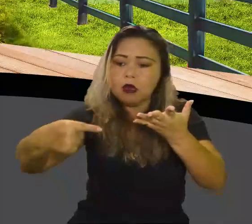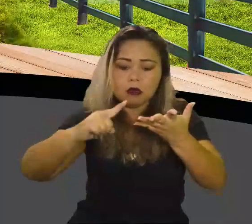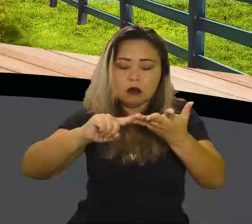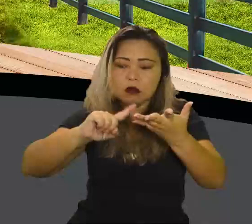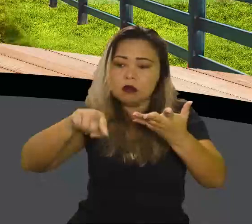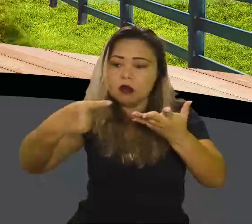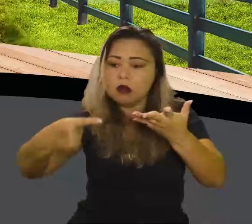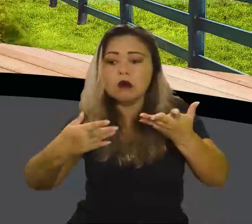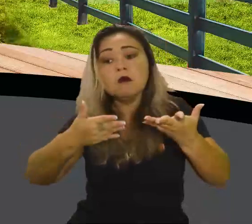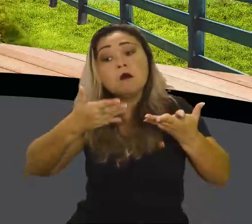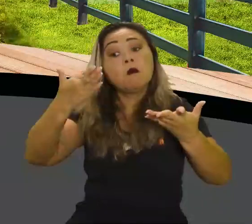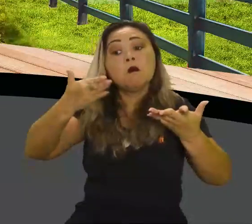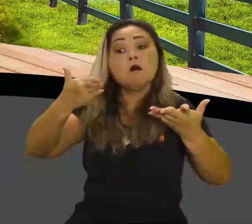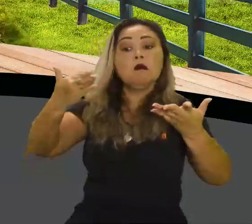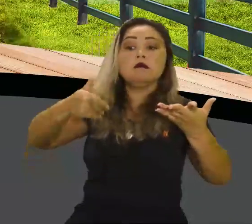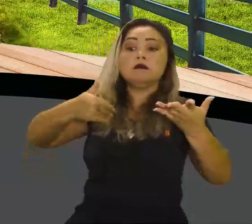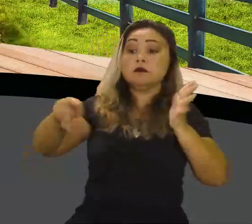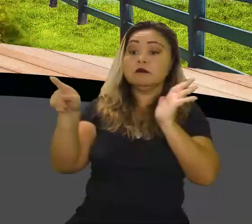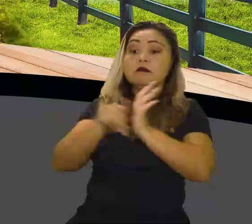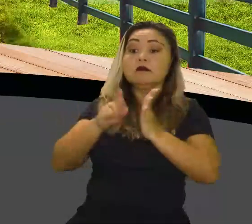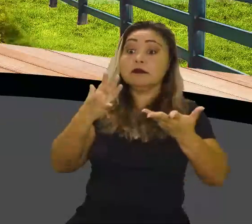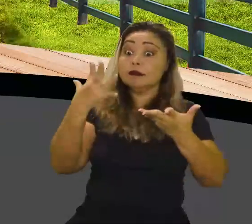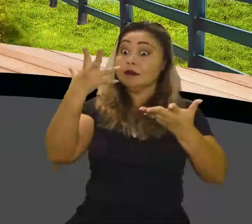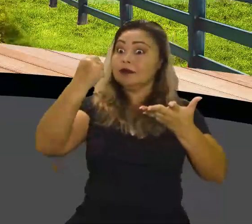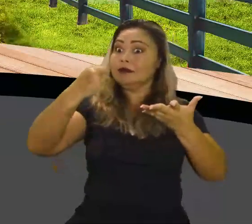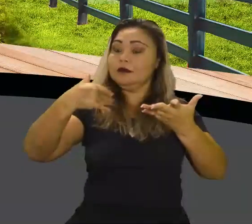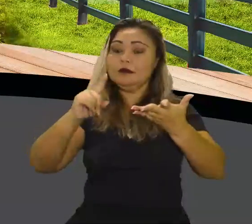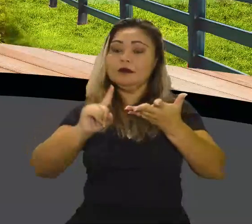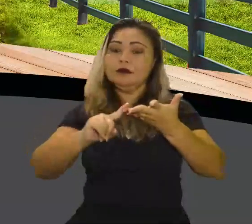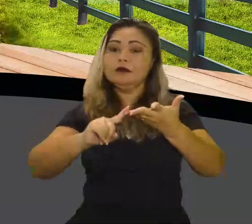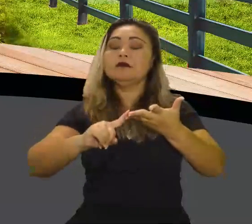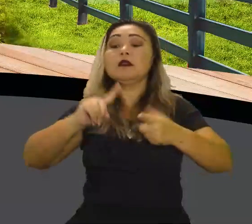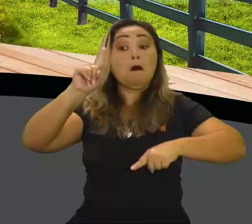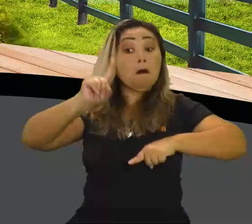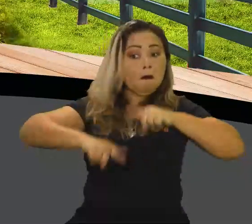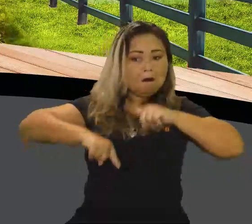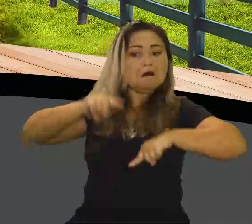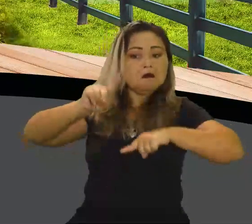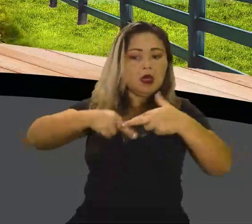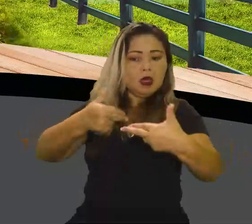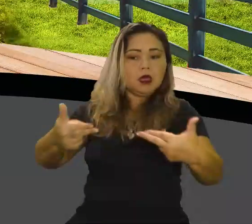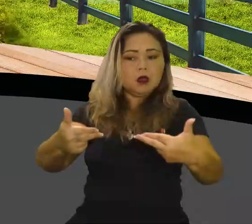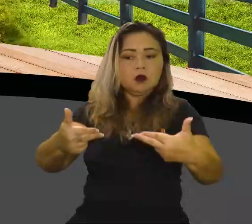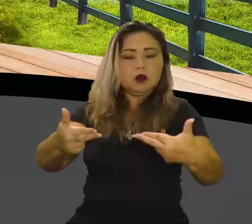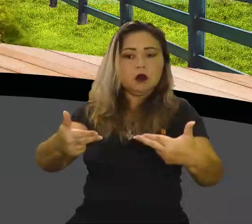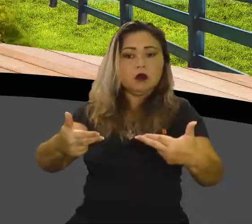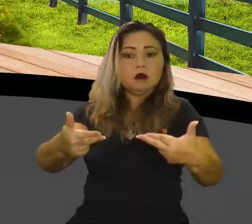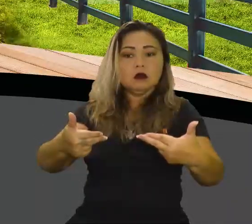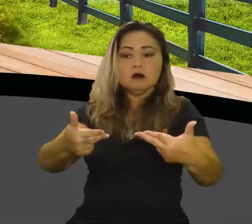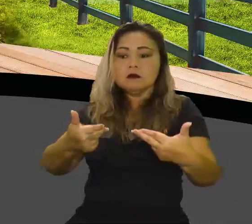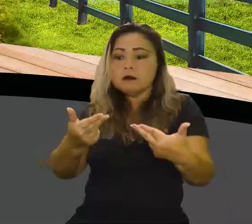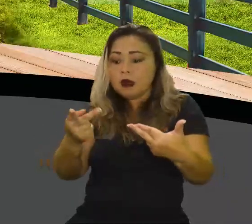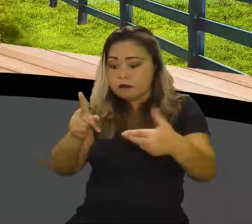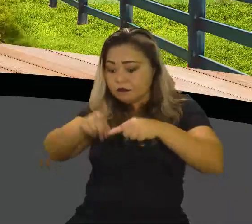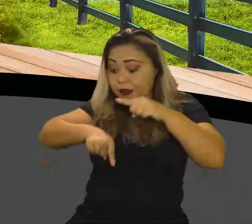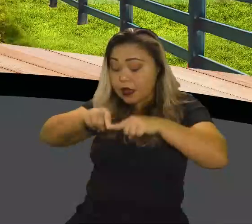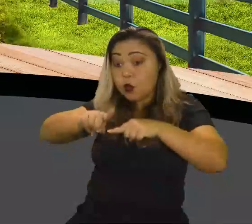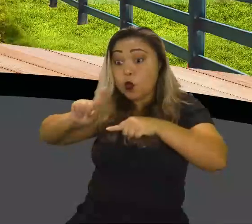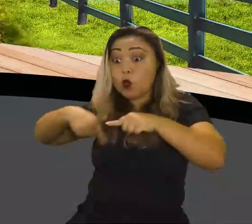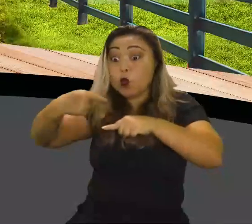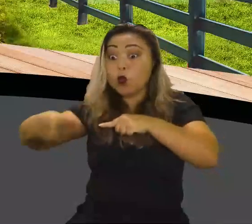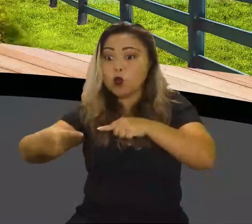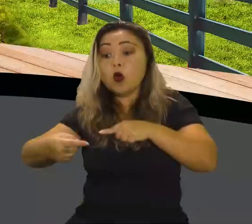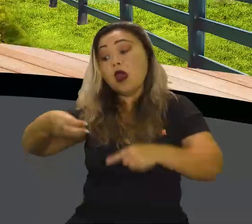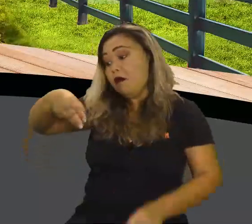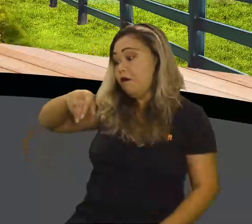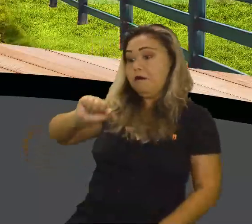o cosmético, a linha de cosméticos, que o material, né? A matéria-prima utilizada para isso